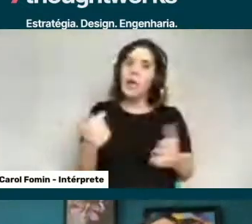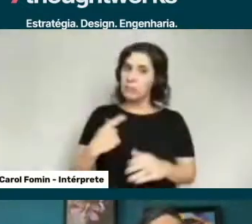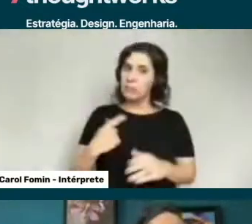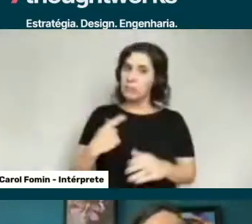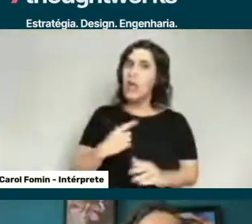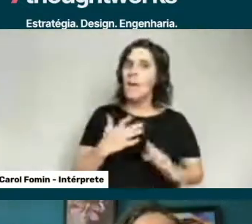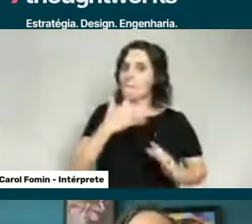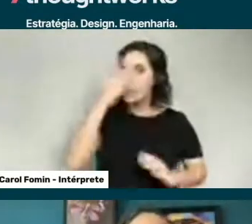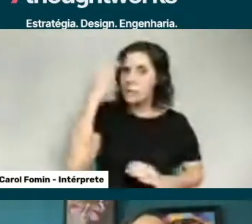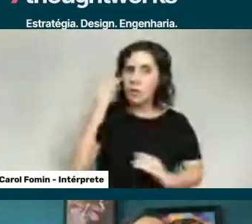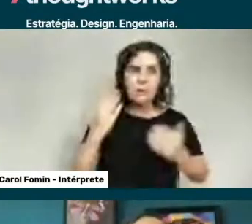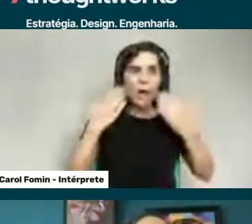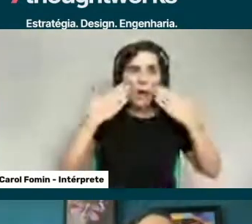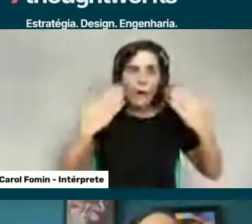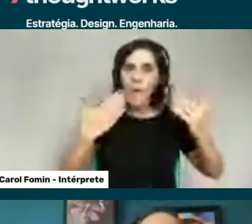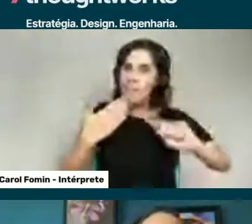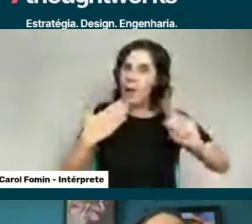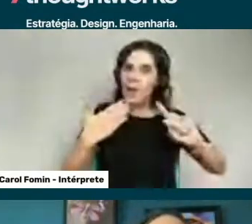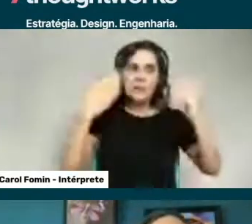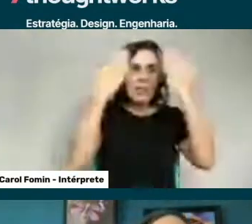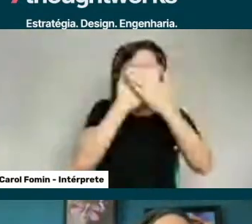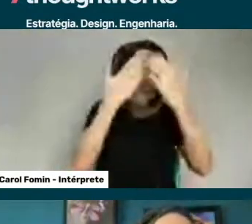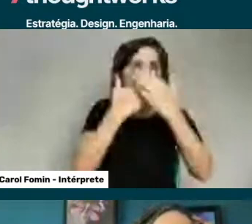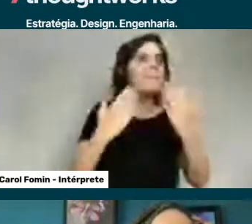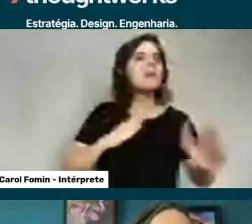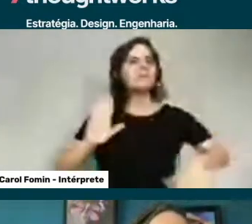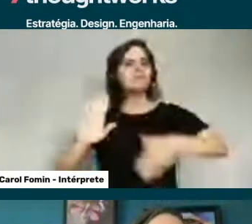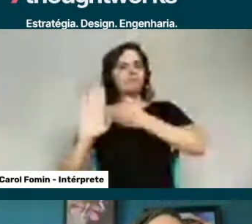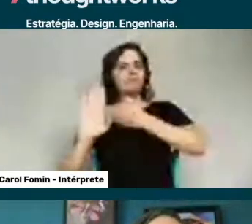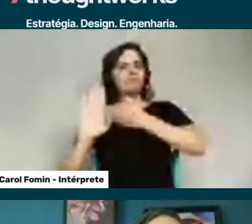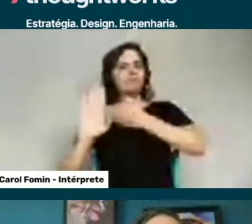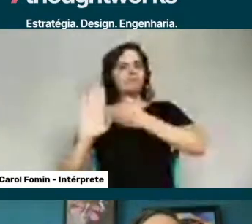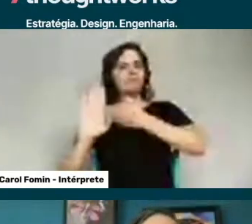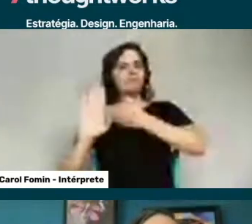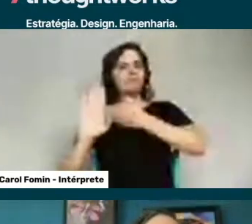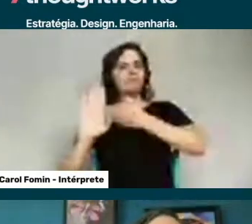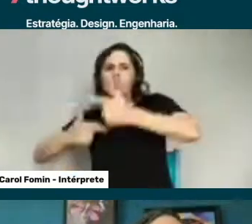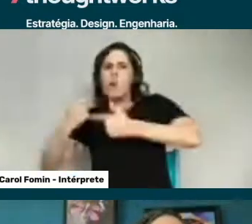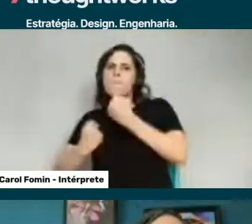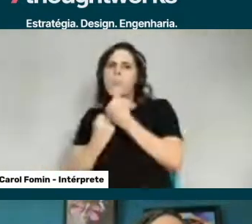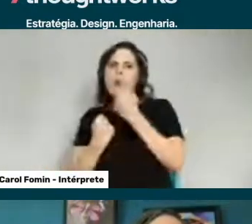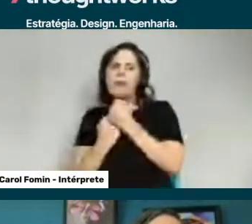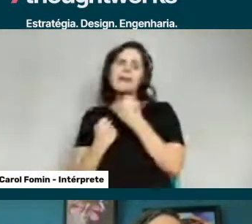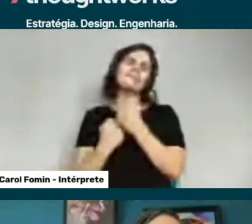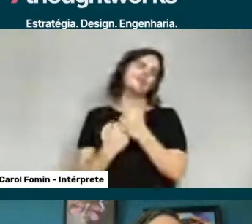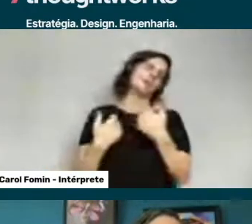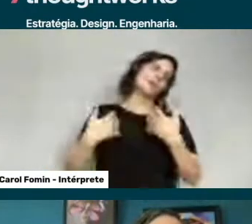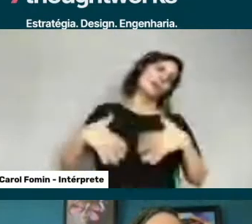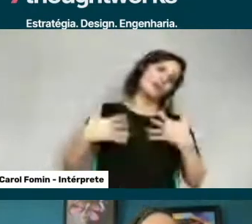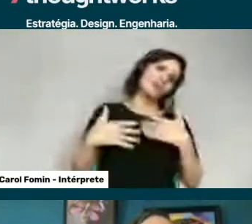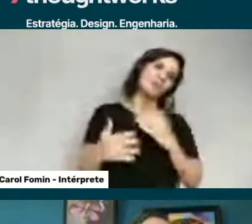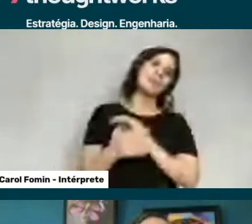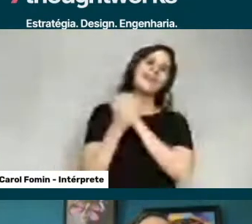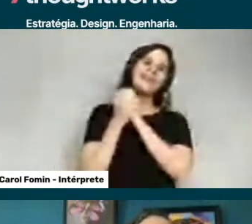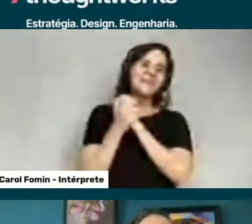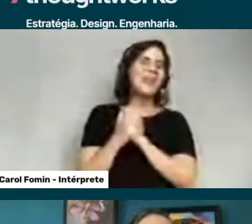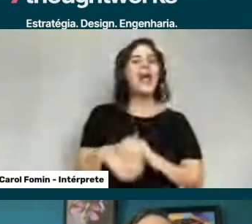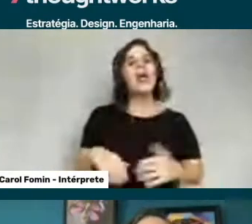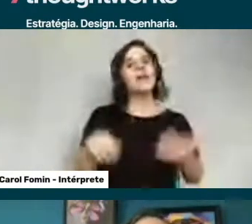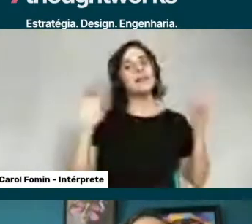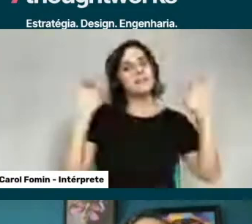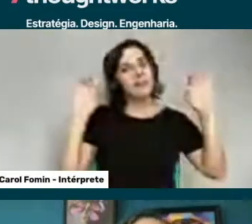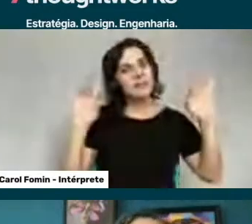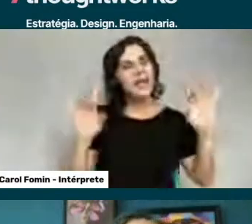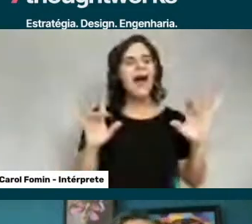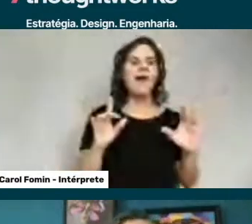time gigante, né, trabalhando, nos apoiando. E aqui, em especial, também cumprimentar a Carol como intérprete.